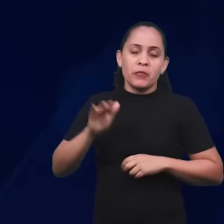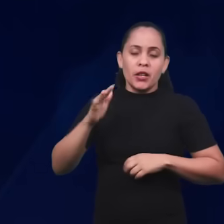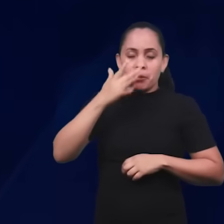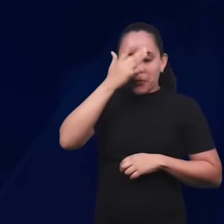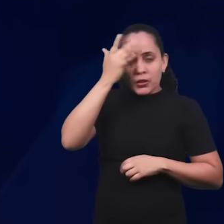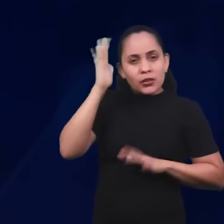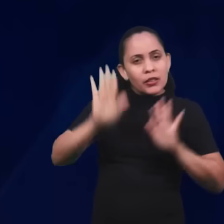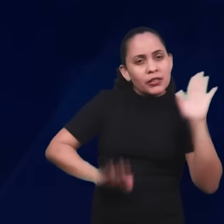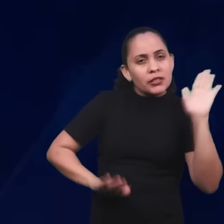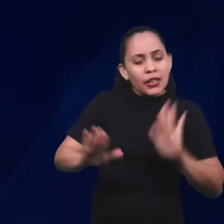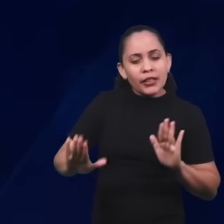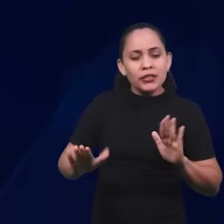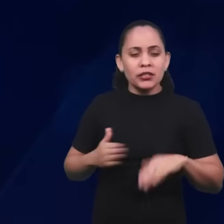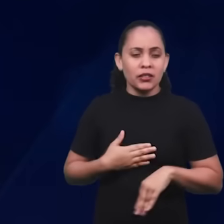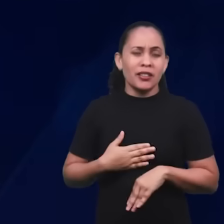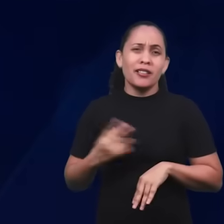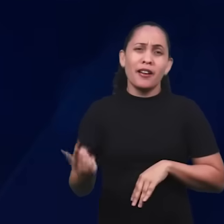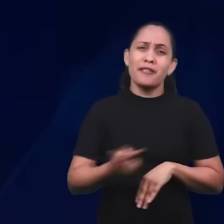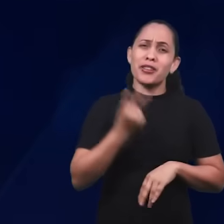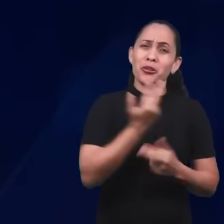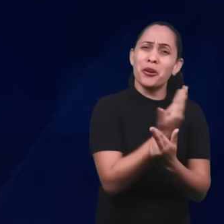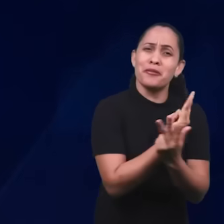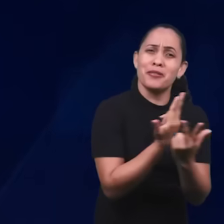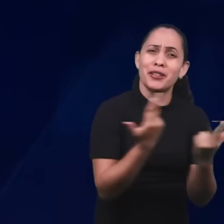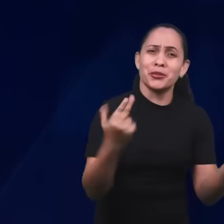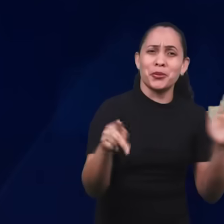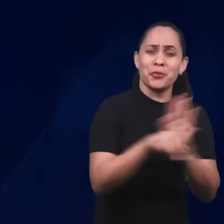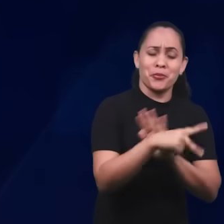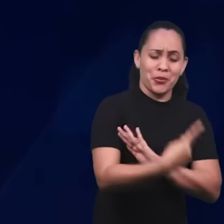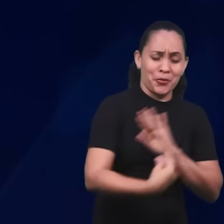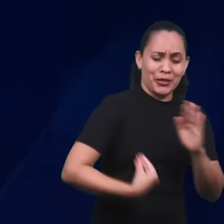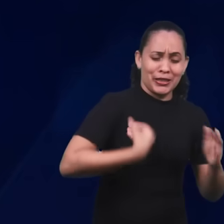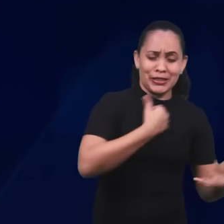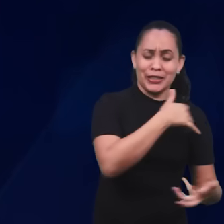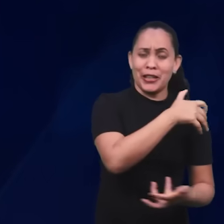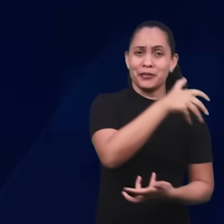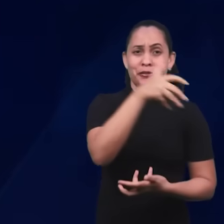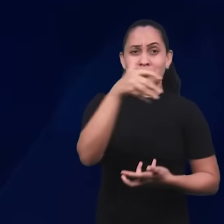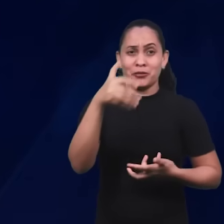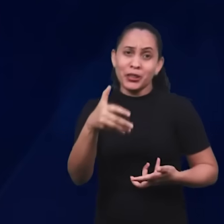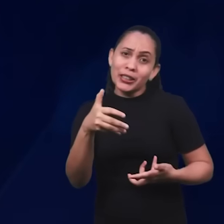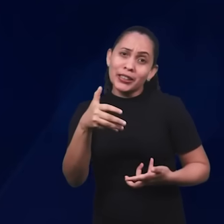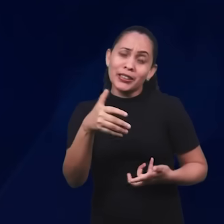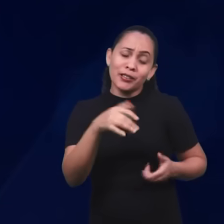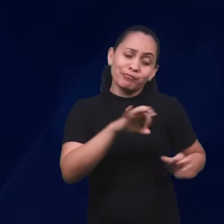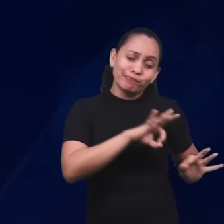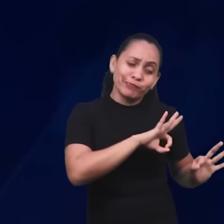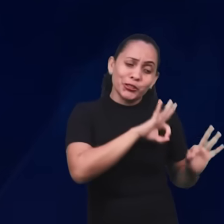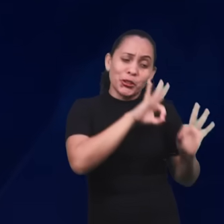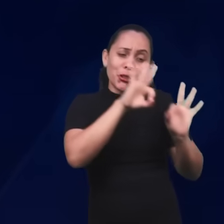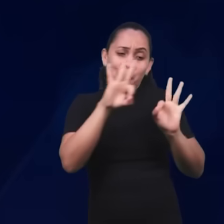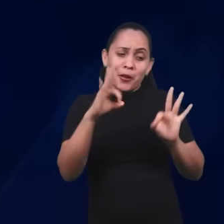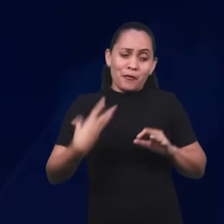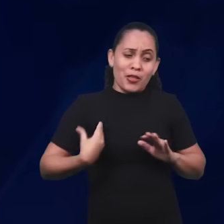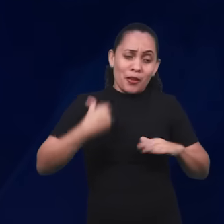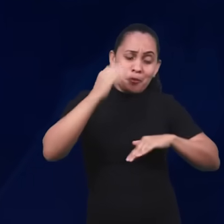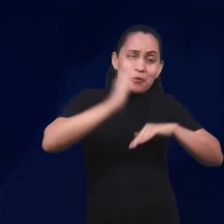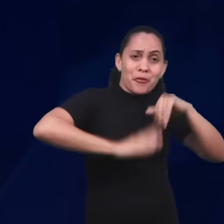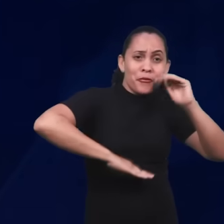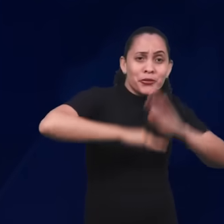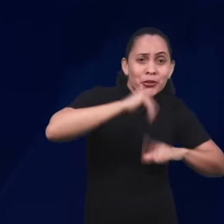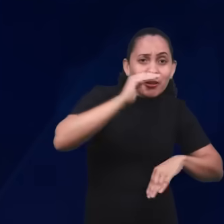homem, às vezes, na sua vida, ele prioriza tantas coisas, não é verdade? Nós priorizamos, às vezes, o nosso dia a dia, a nossa